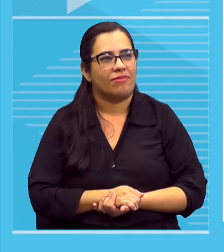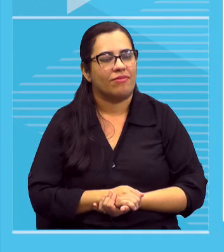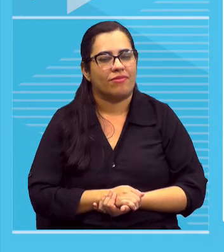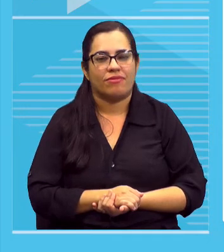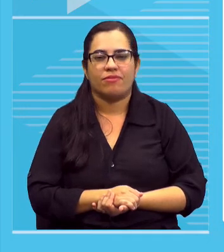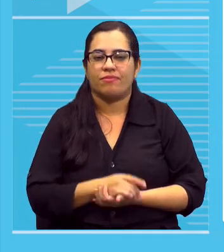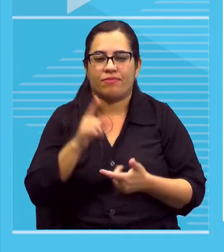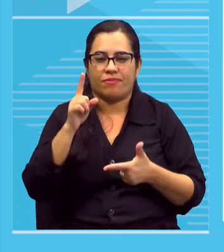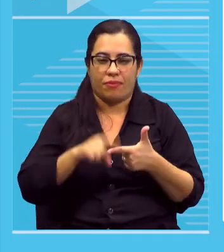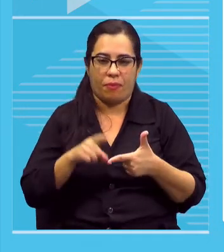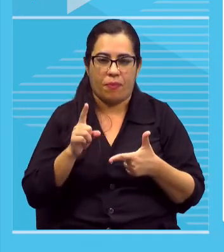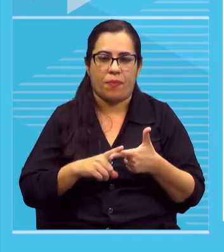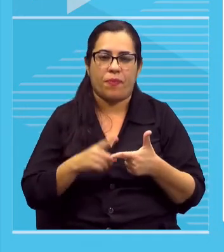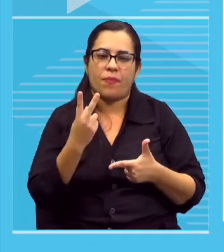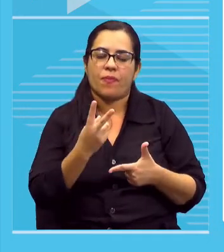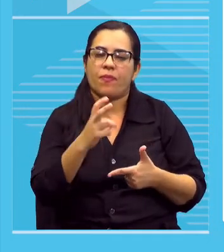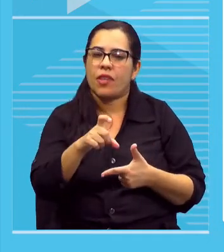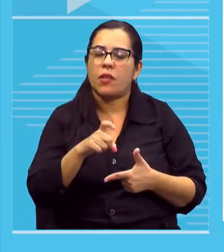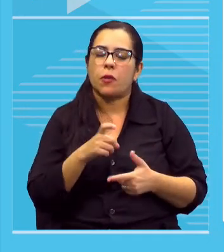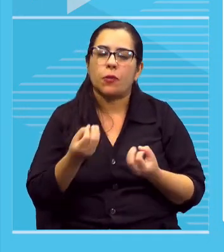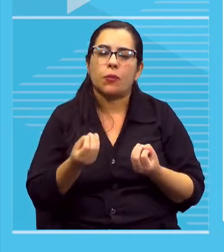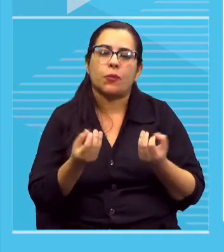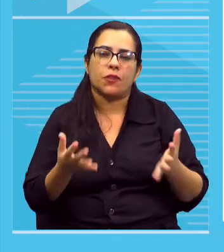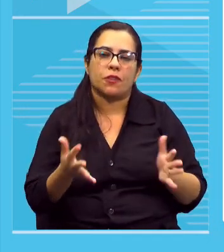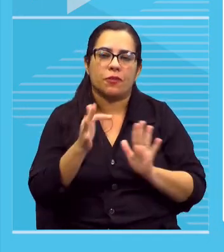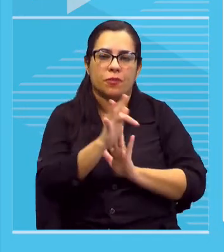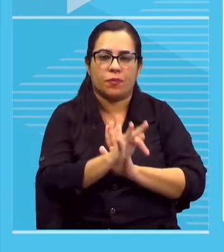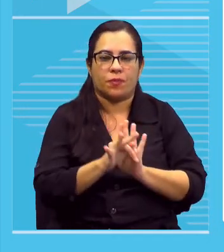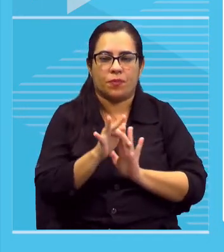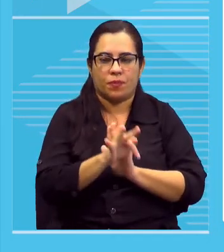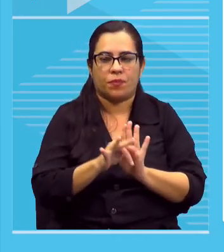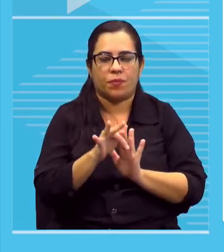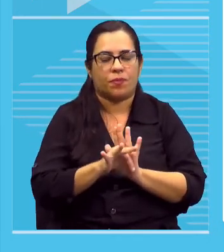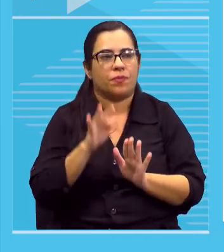a tangente de 2x como é que a fórmula